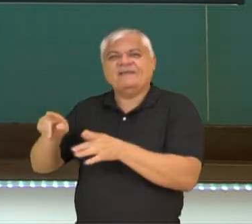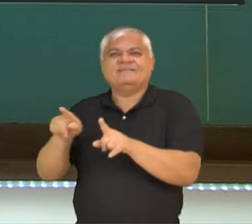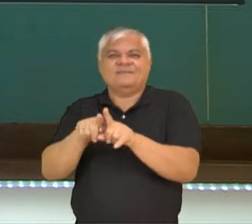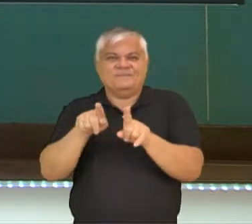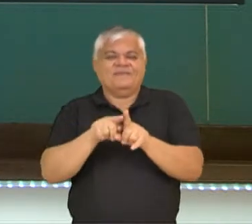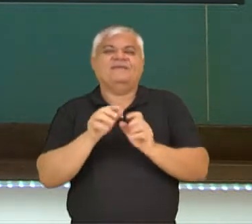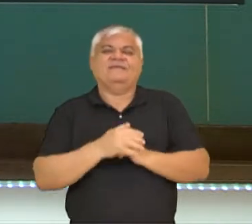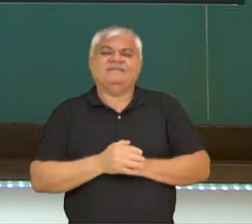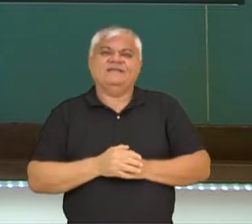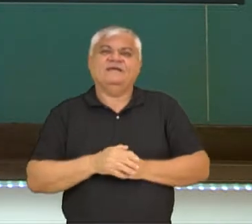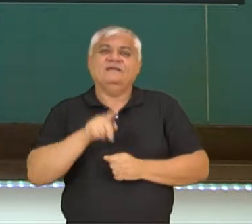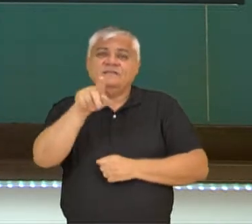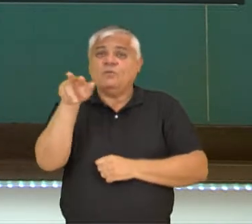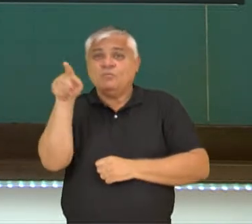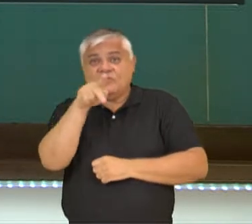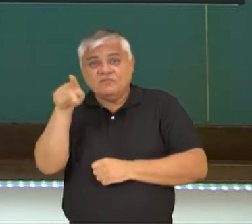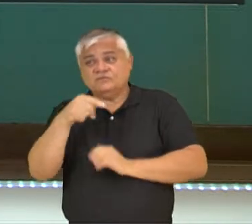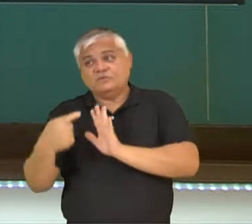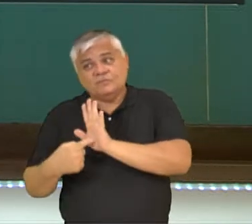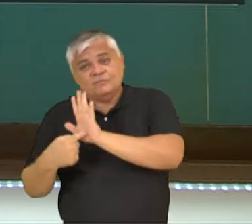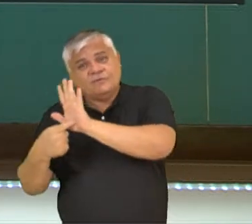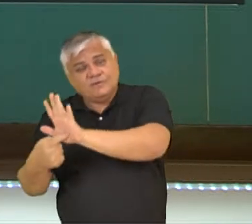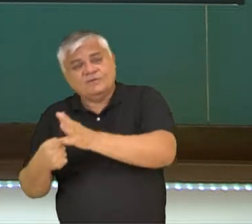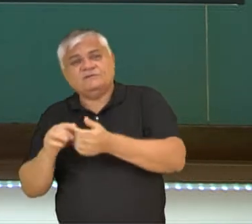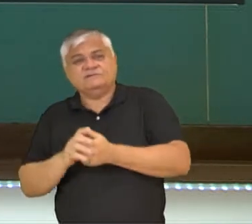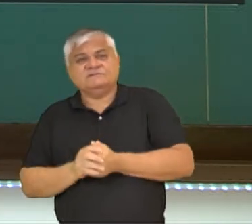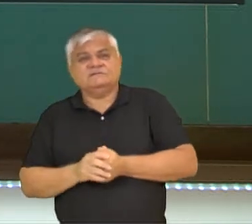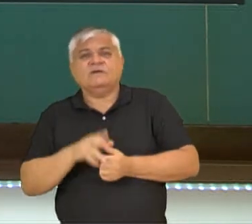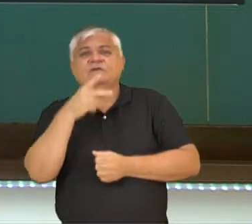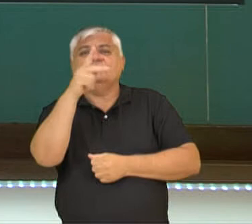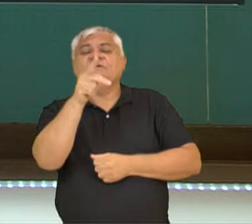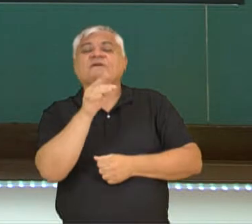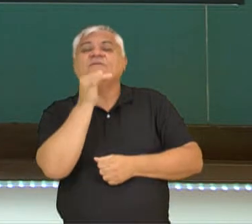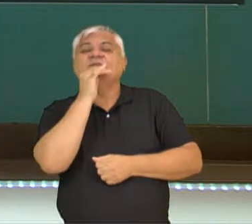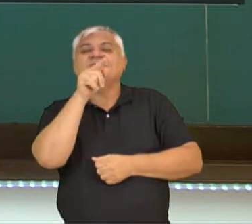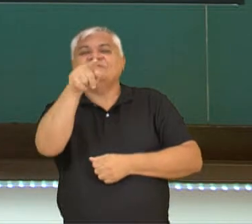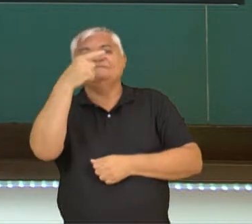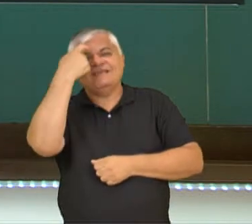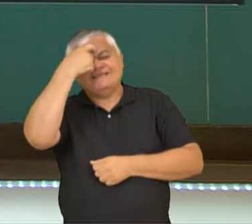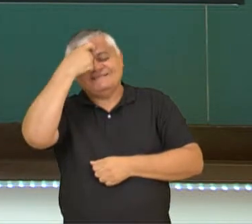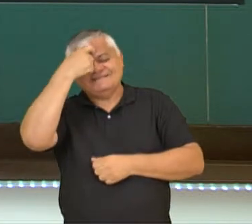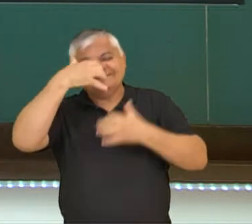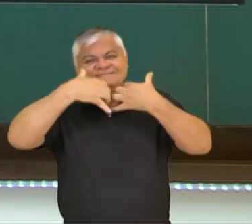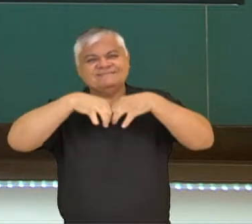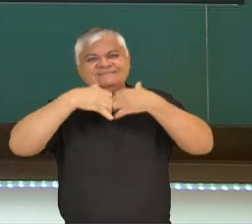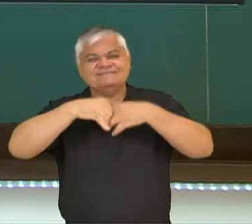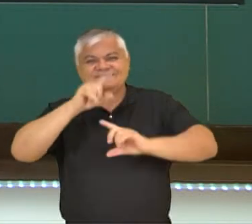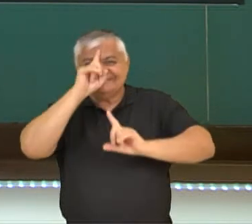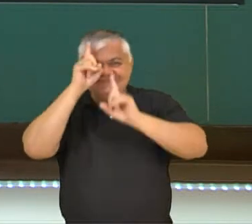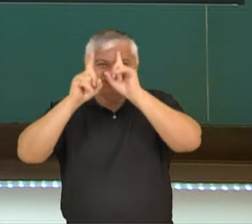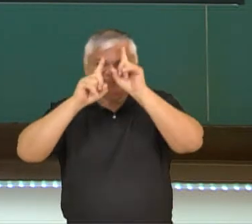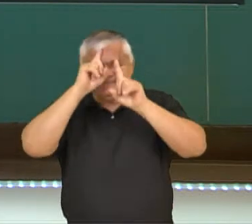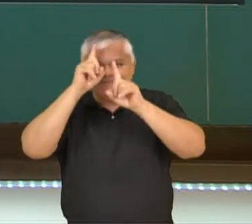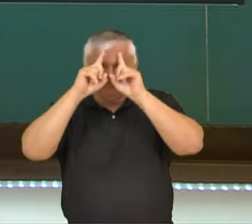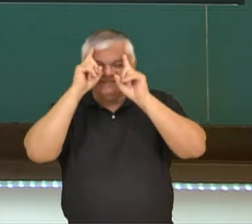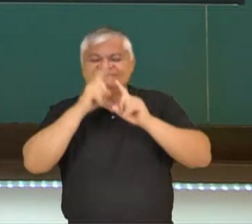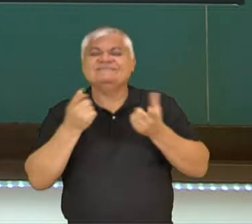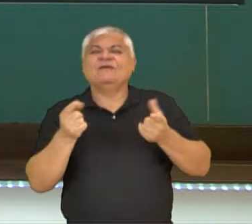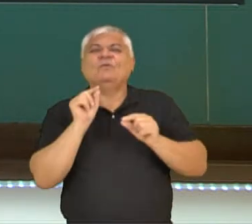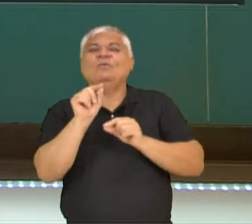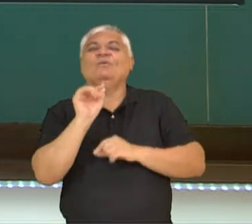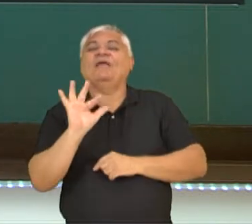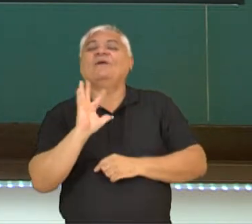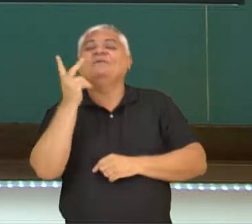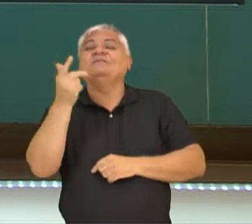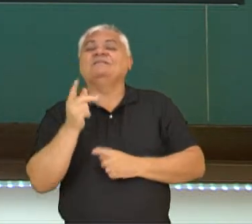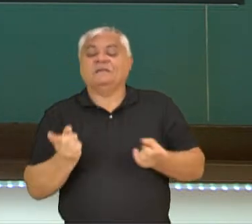E compartilhe com o seu professor também. Então aqui coloque a sua imaginação para funcionar. O que será que aconteceu?